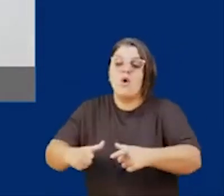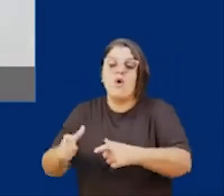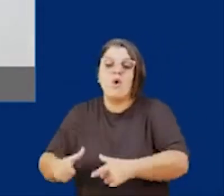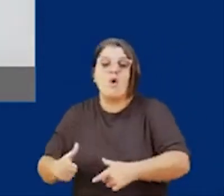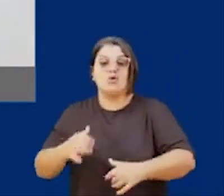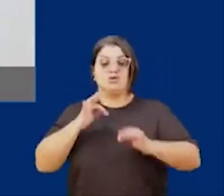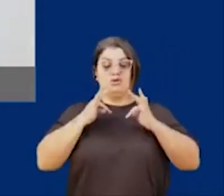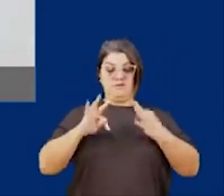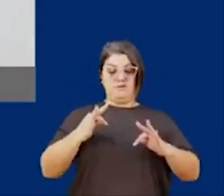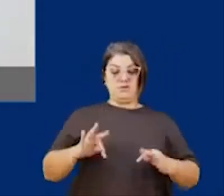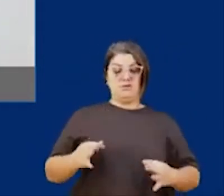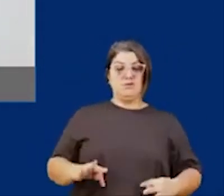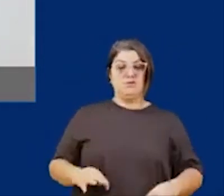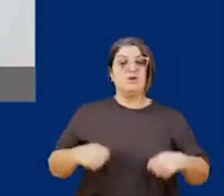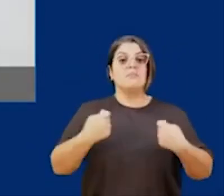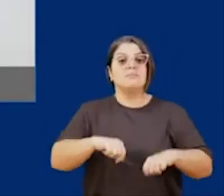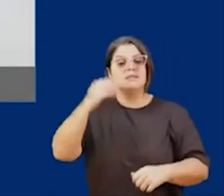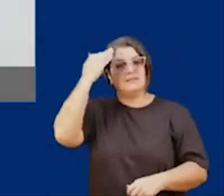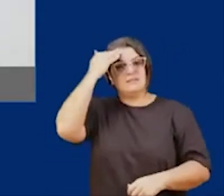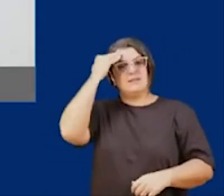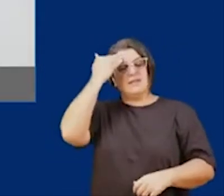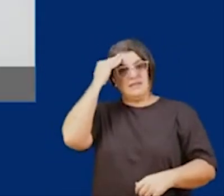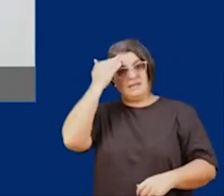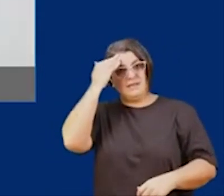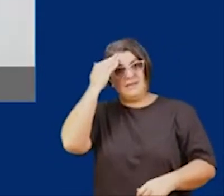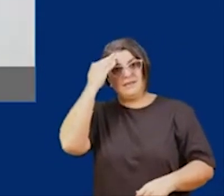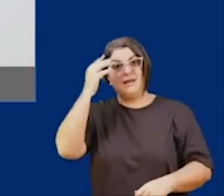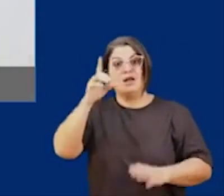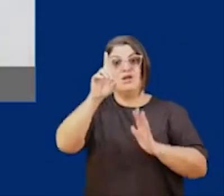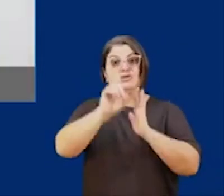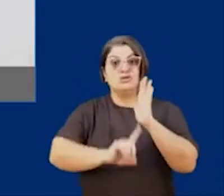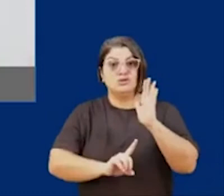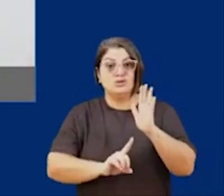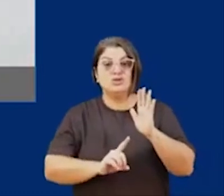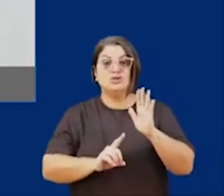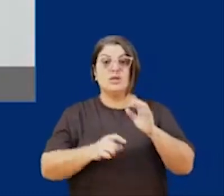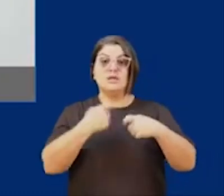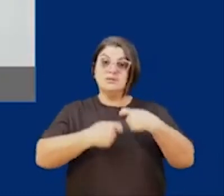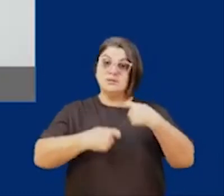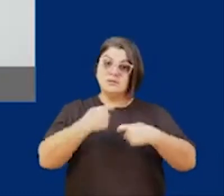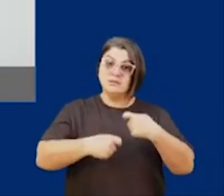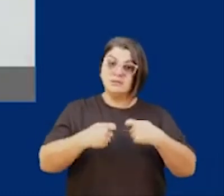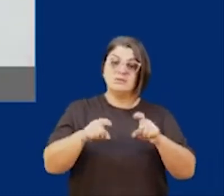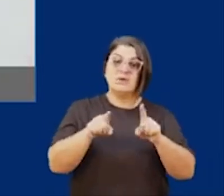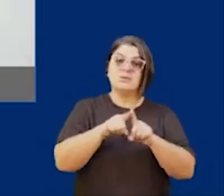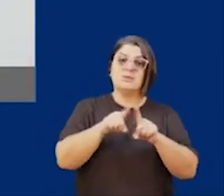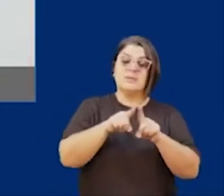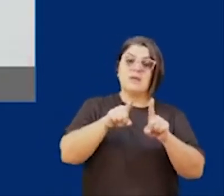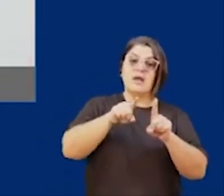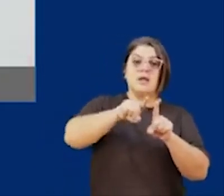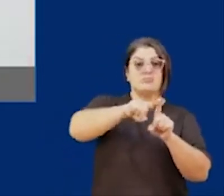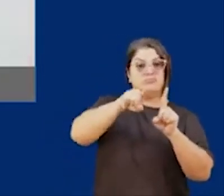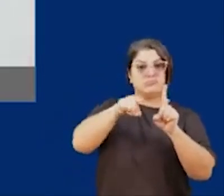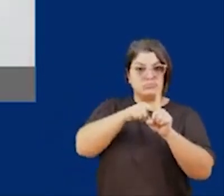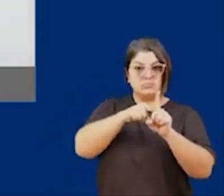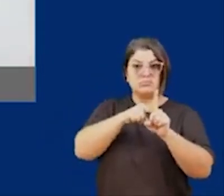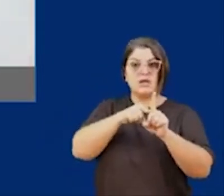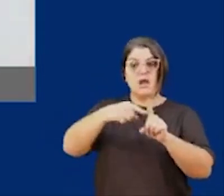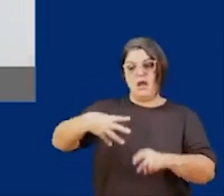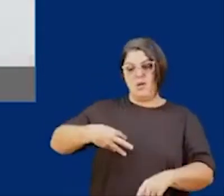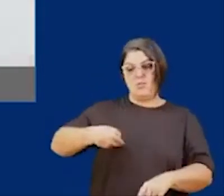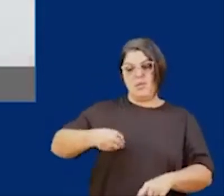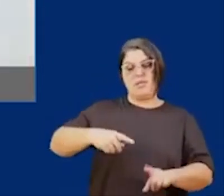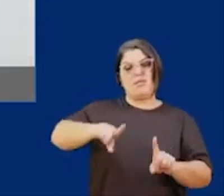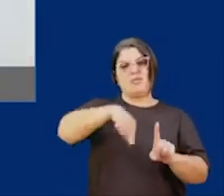mundo precisa entender sobre direito sexual e reprodutivo para que a amamentação seja positiva, tanto para quem